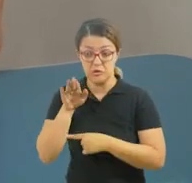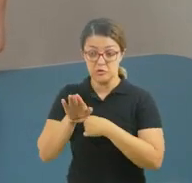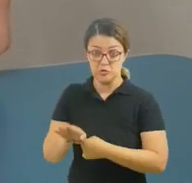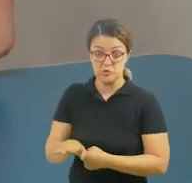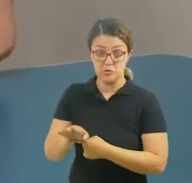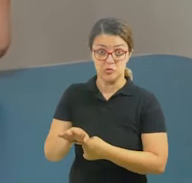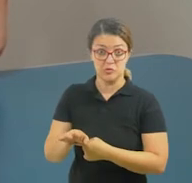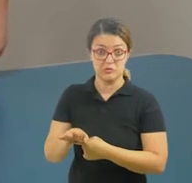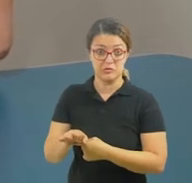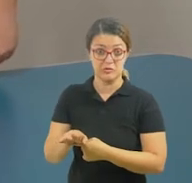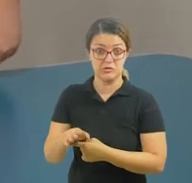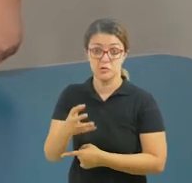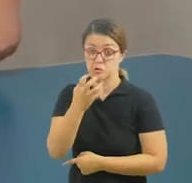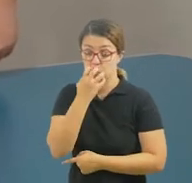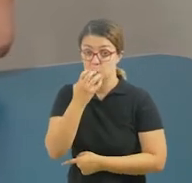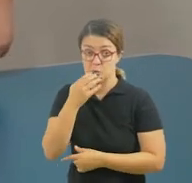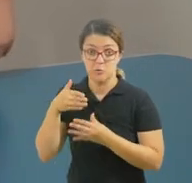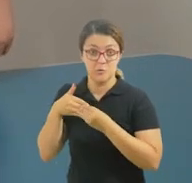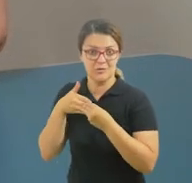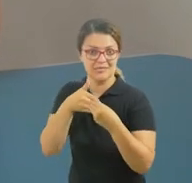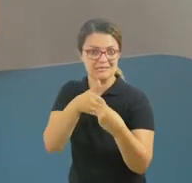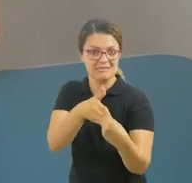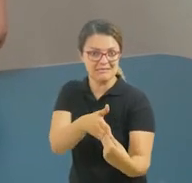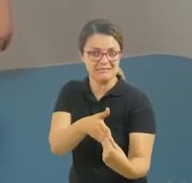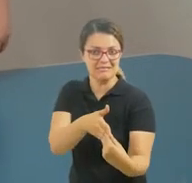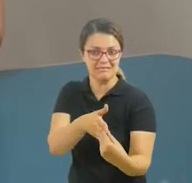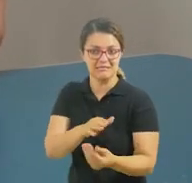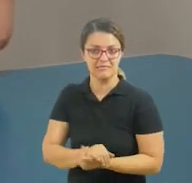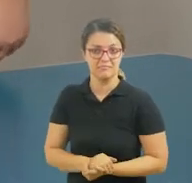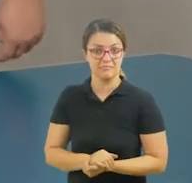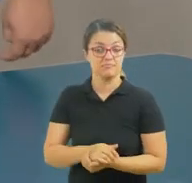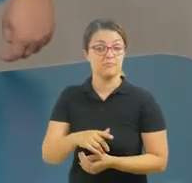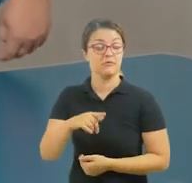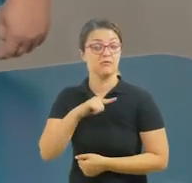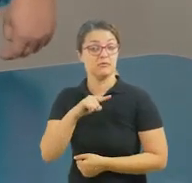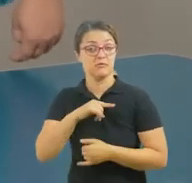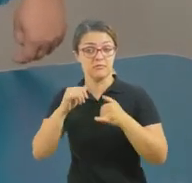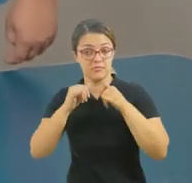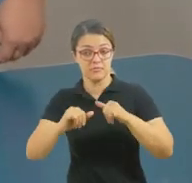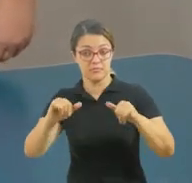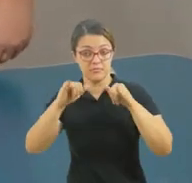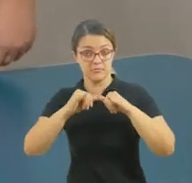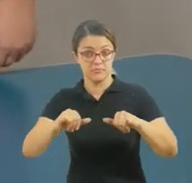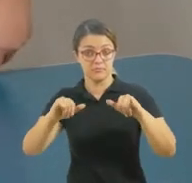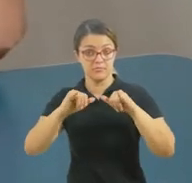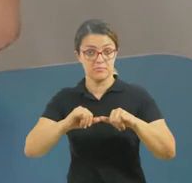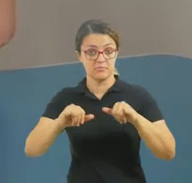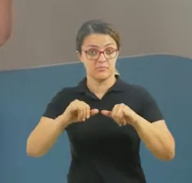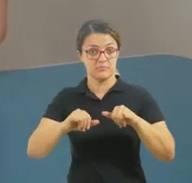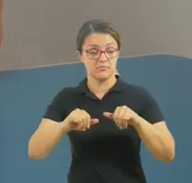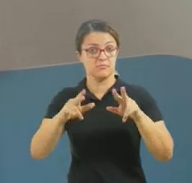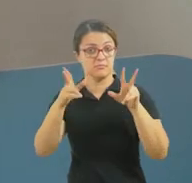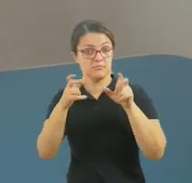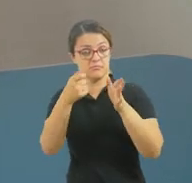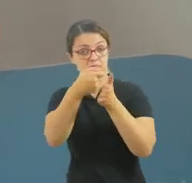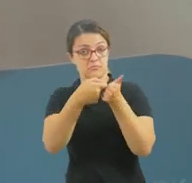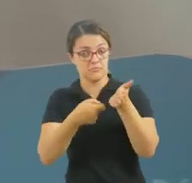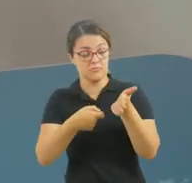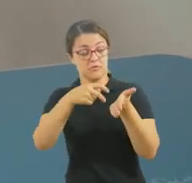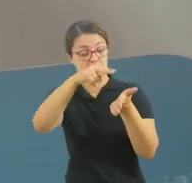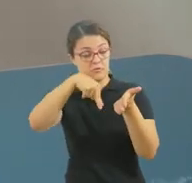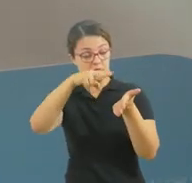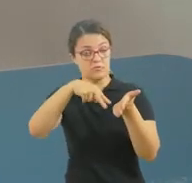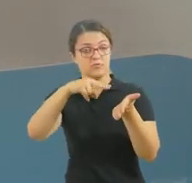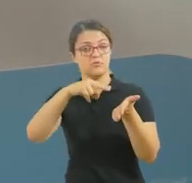Grã-Bretanha. Então tem uma notícia aqui e tem leitura e interpretação de texto e escrita. É isso que vocês